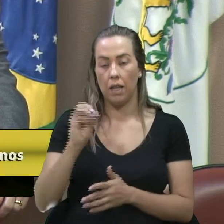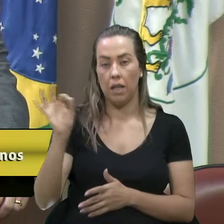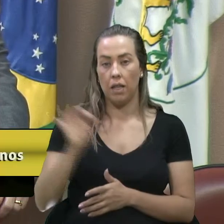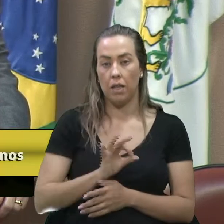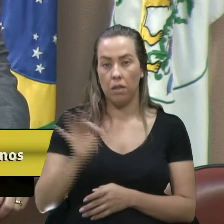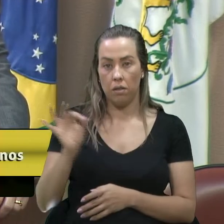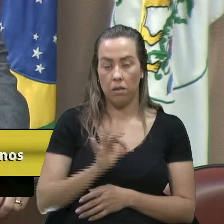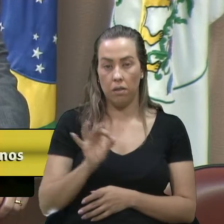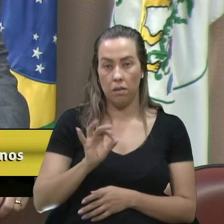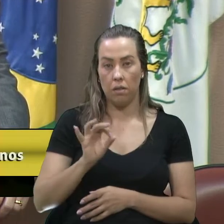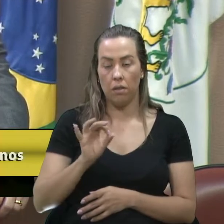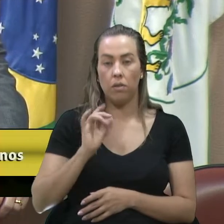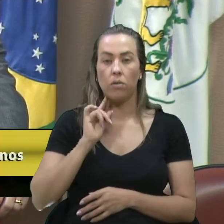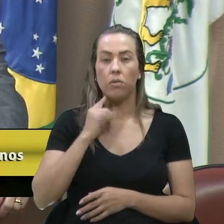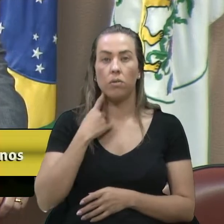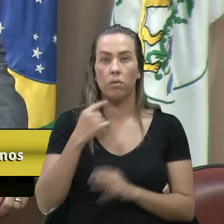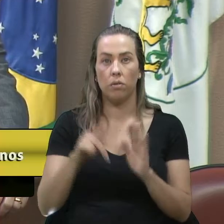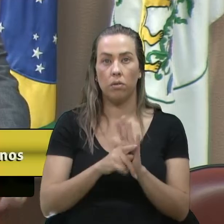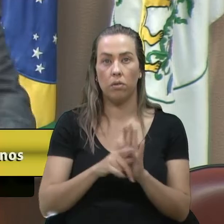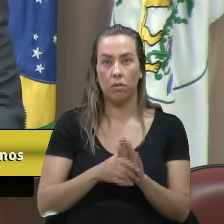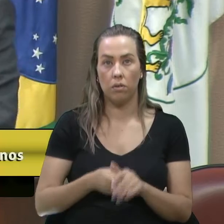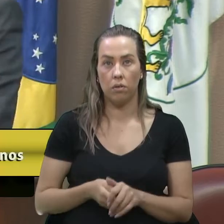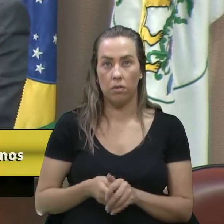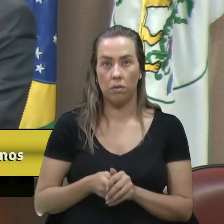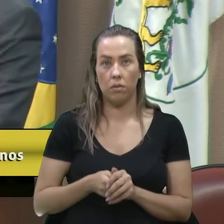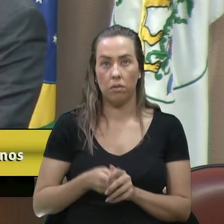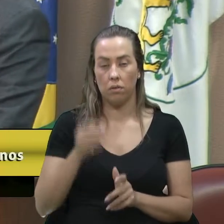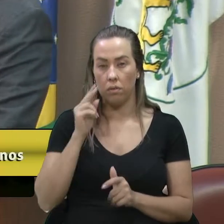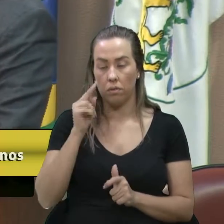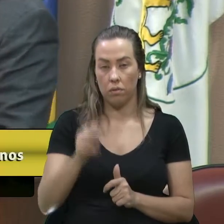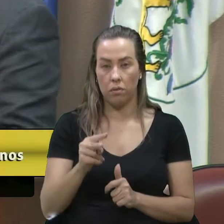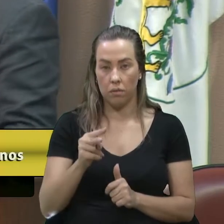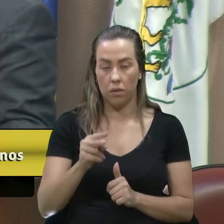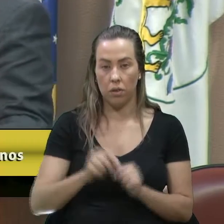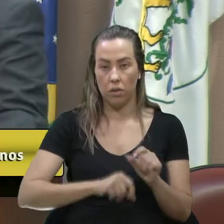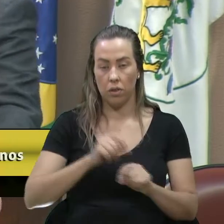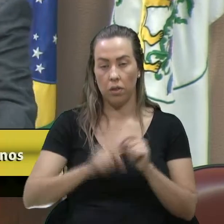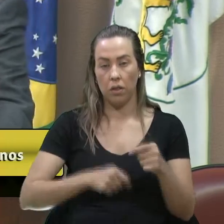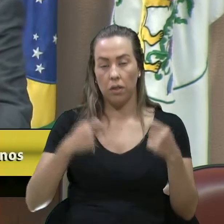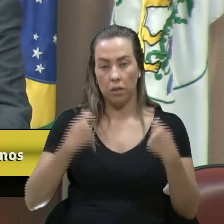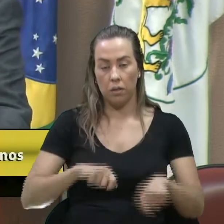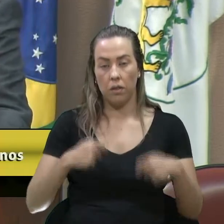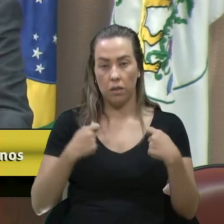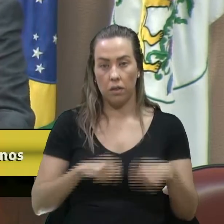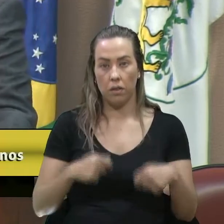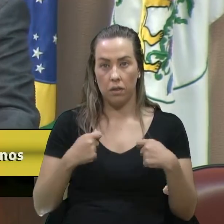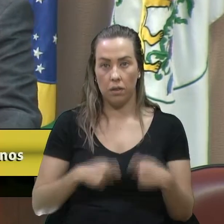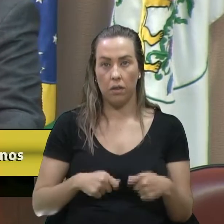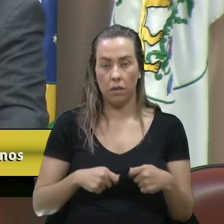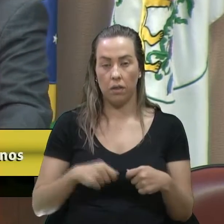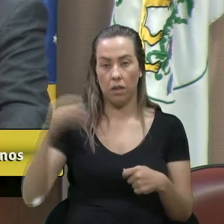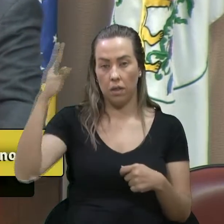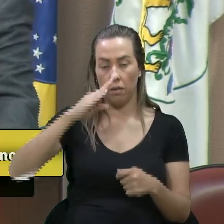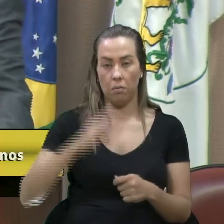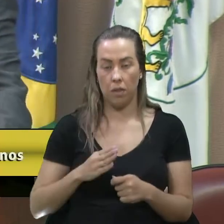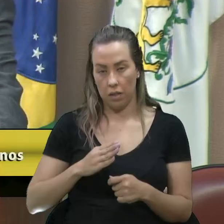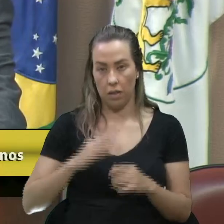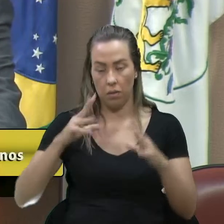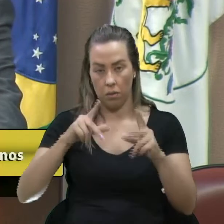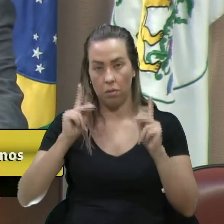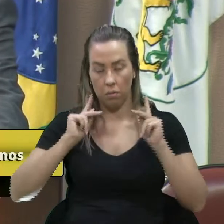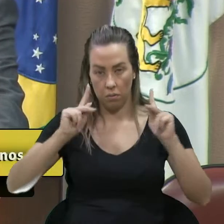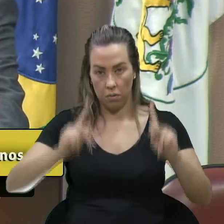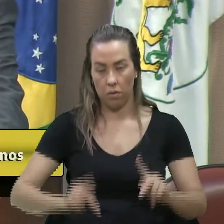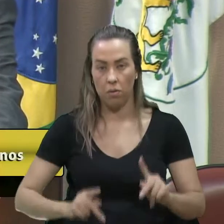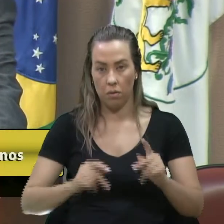30% desses resíduos sólidos. Então, veja que a gente precisa, como Brasil, como